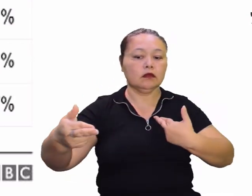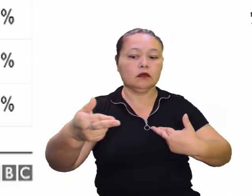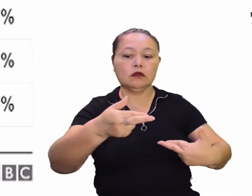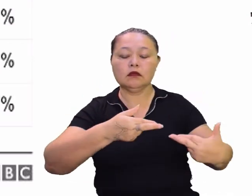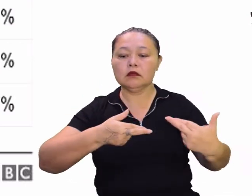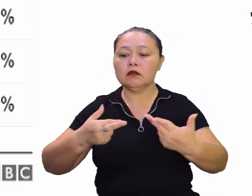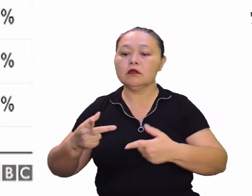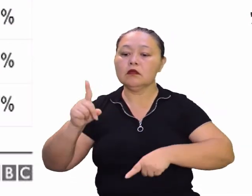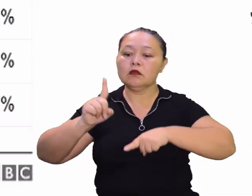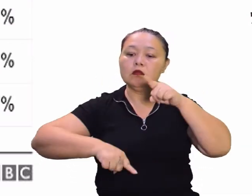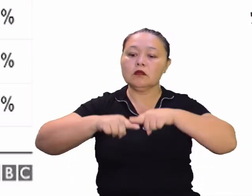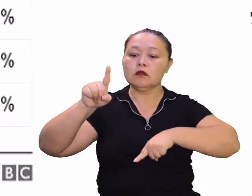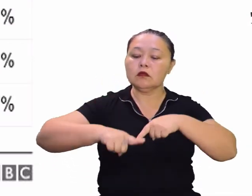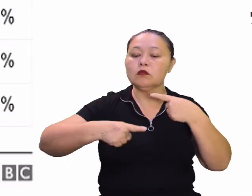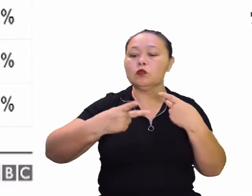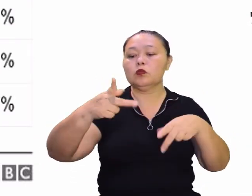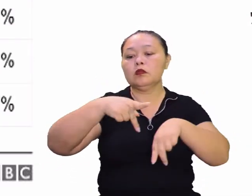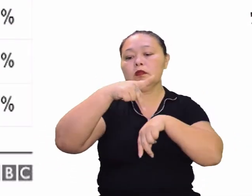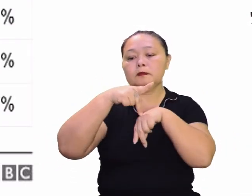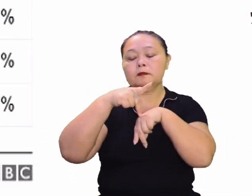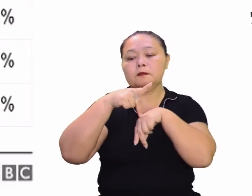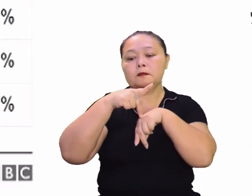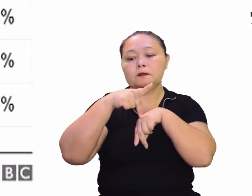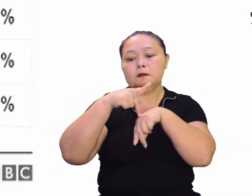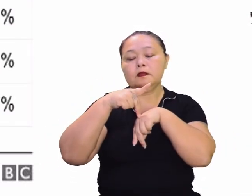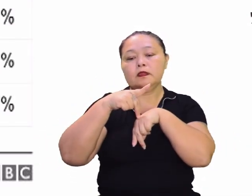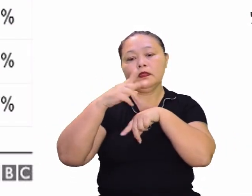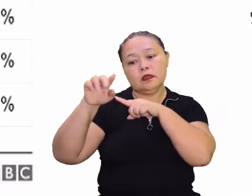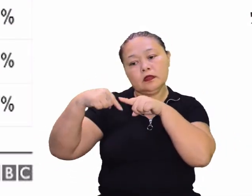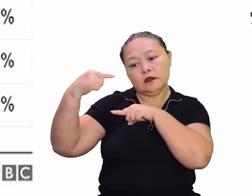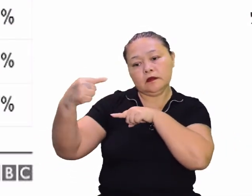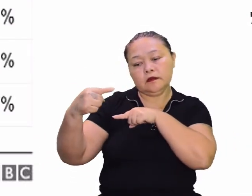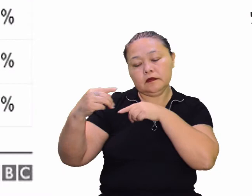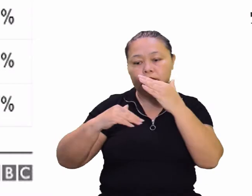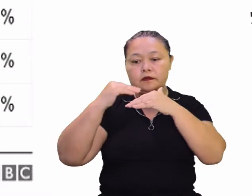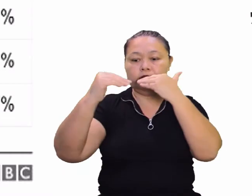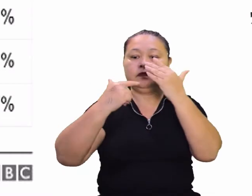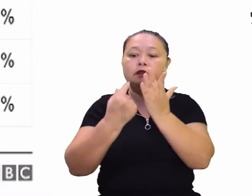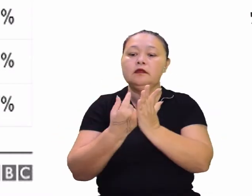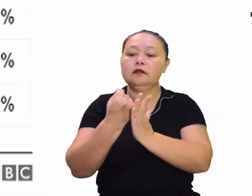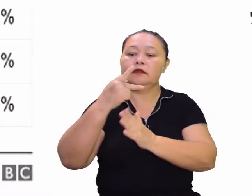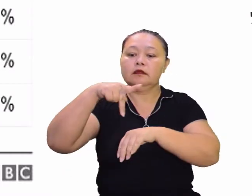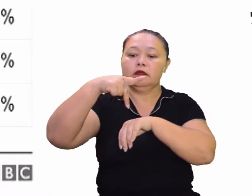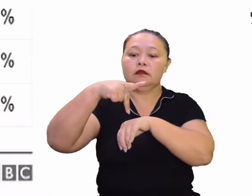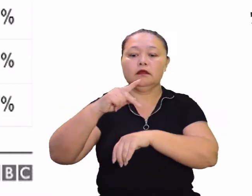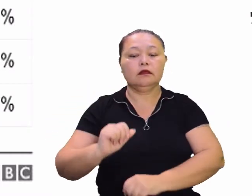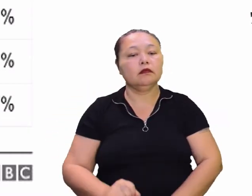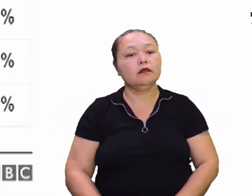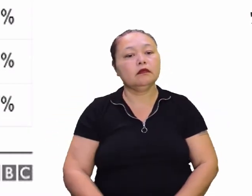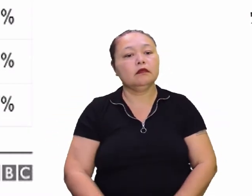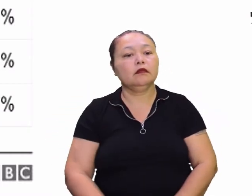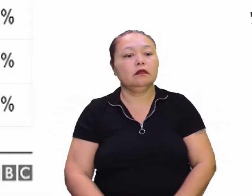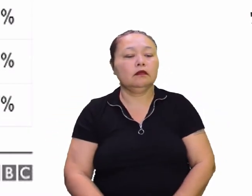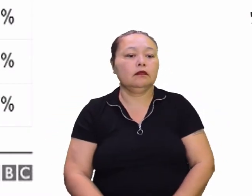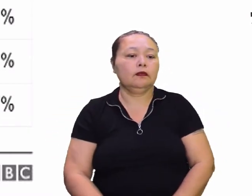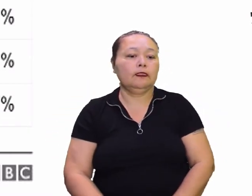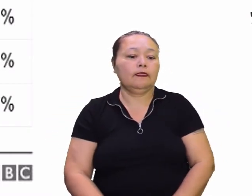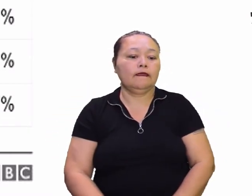de exportação e que reflete aí no crescimento econômico do país.